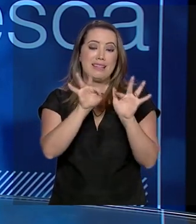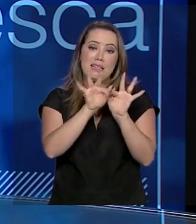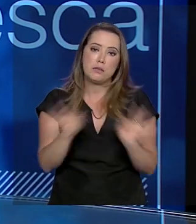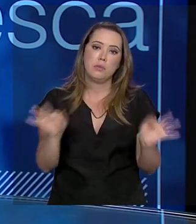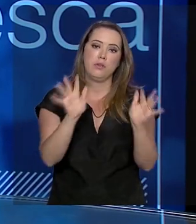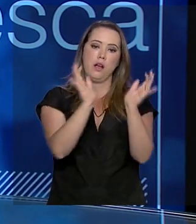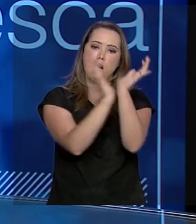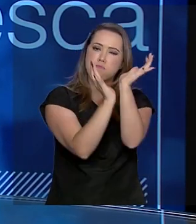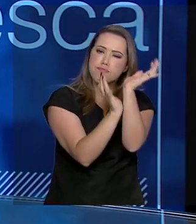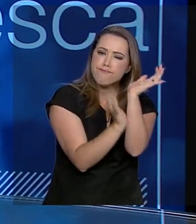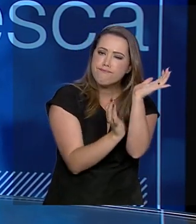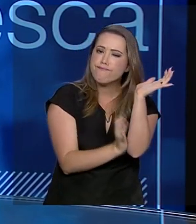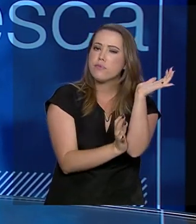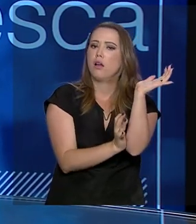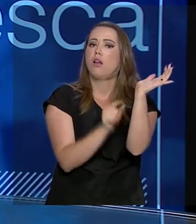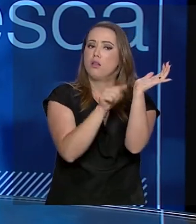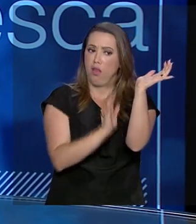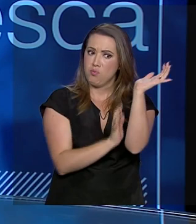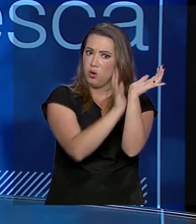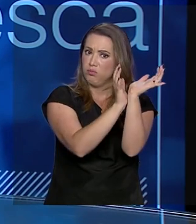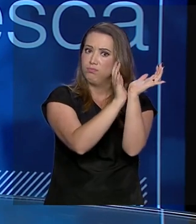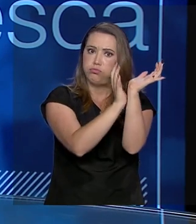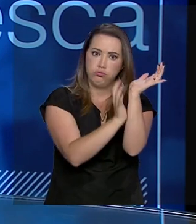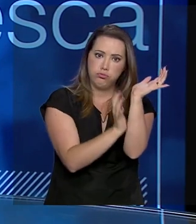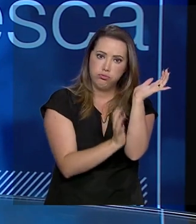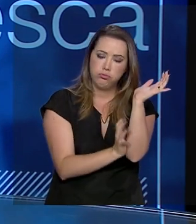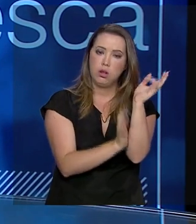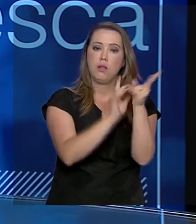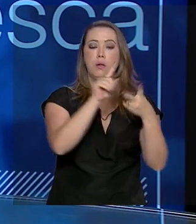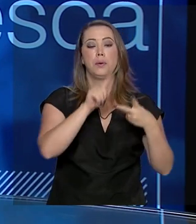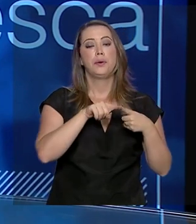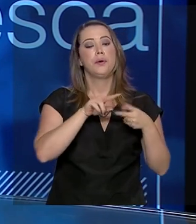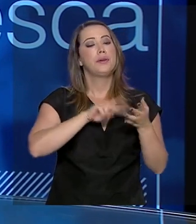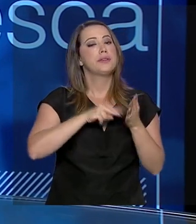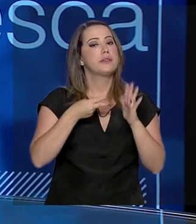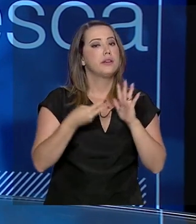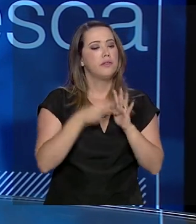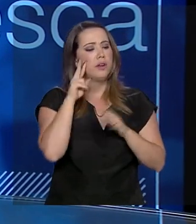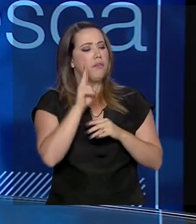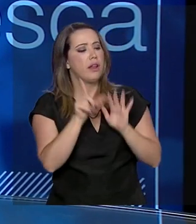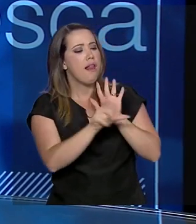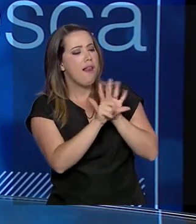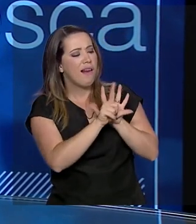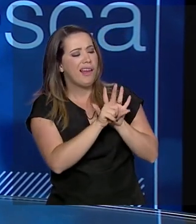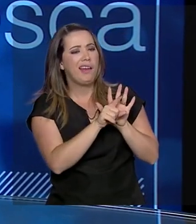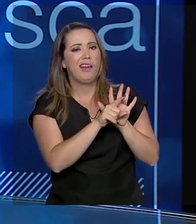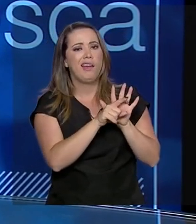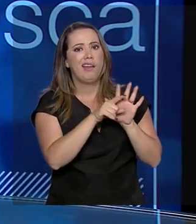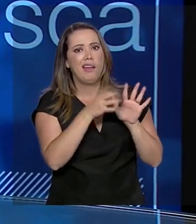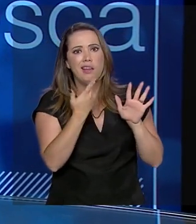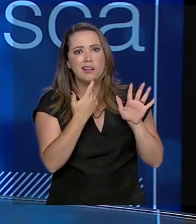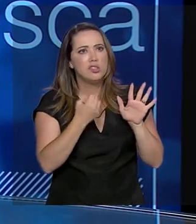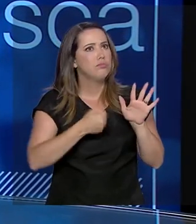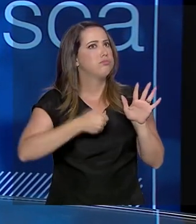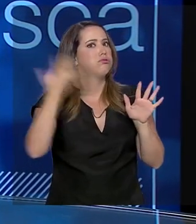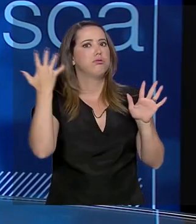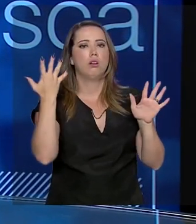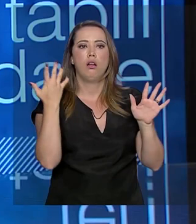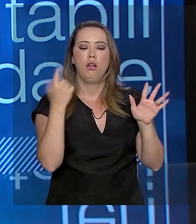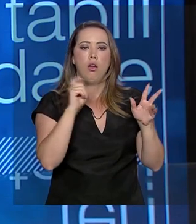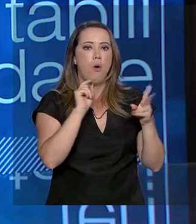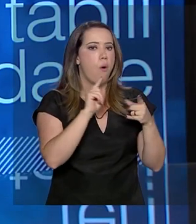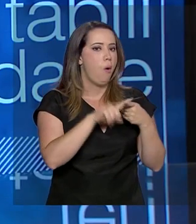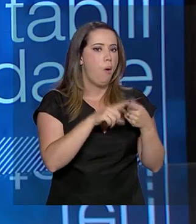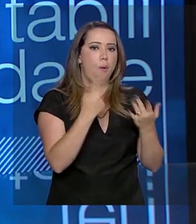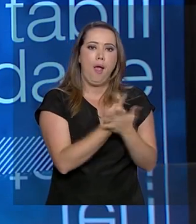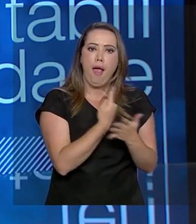significa revisar as legislações e ver onde existiam, realmente, exageros e sabotagens ao setor